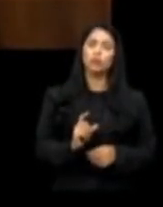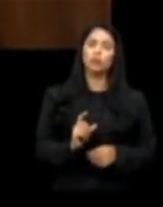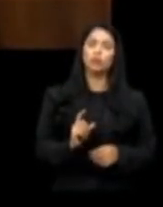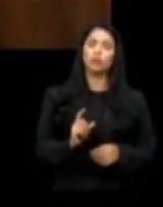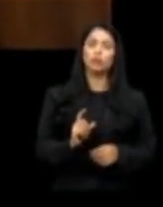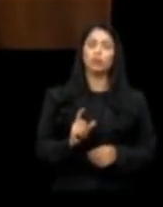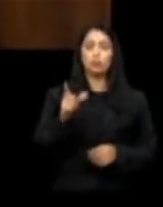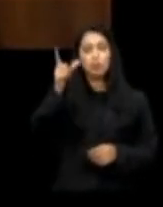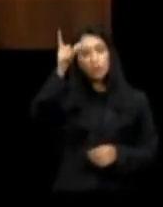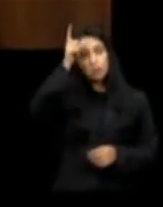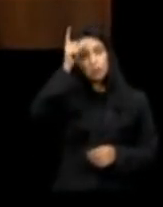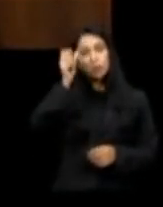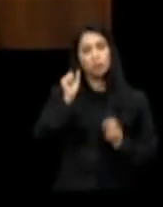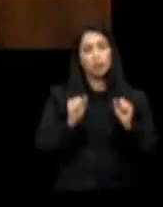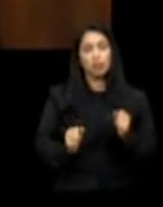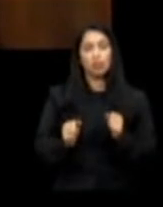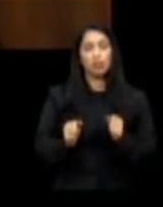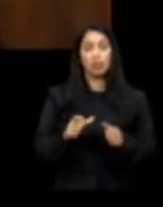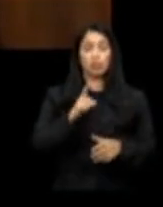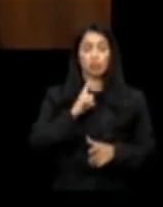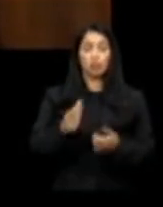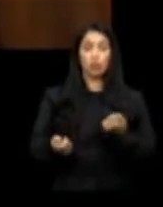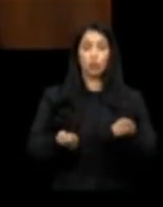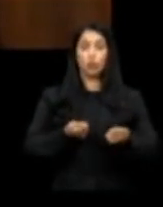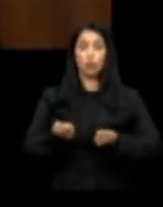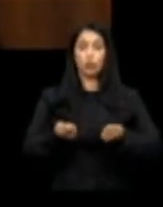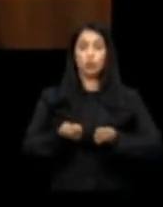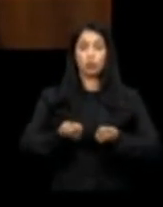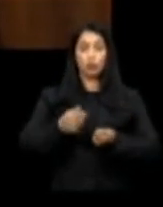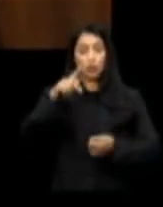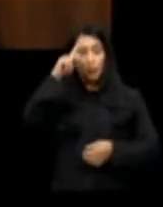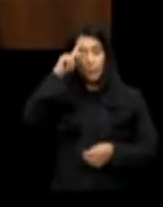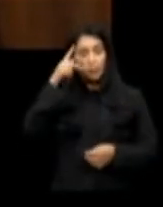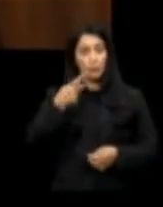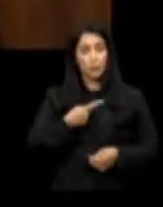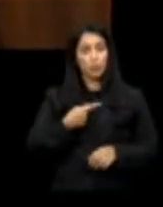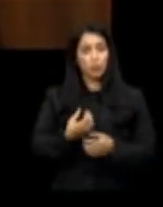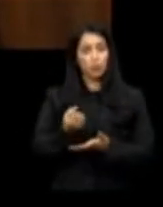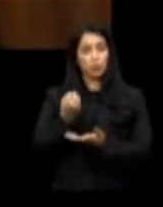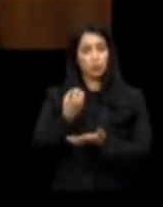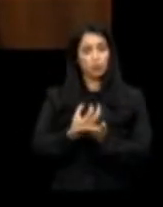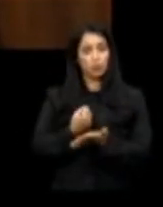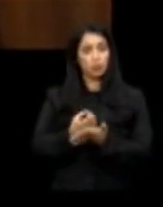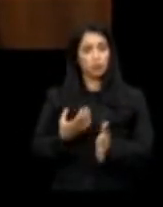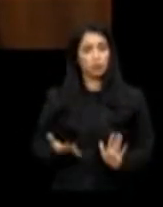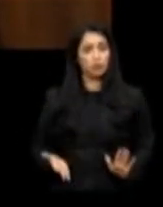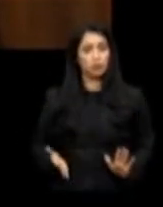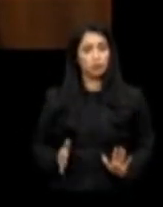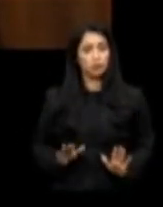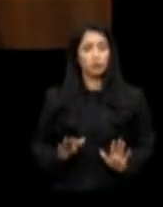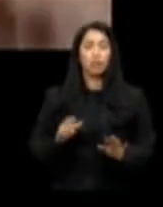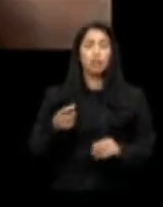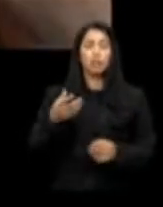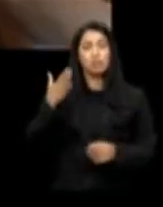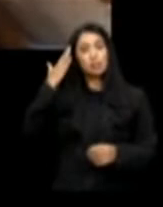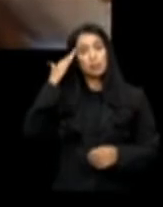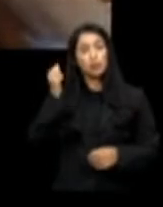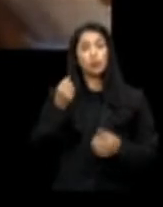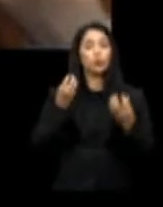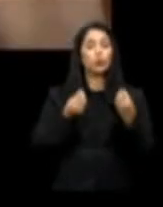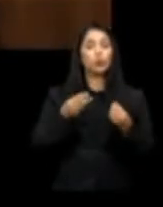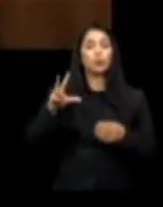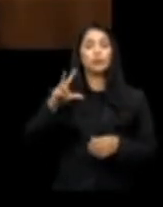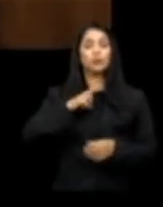como o direito de manter o controle sobre suas próprias informações e de determinar como a privacidade é